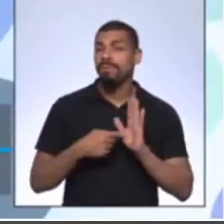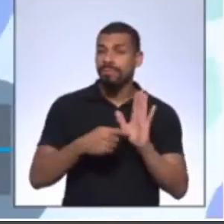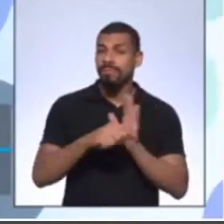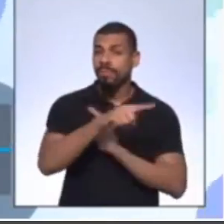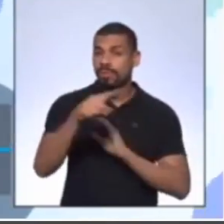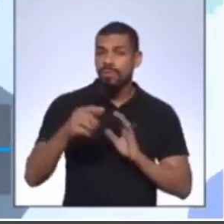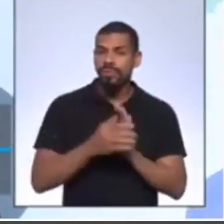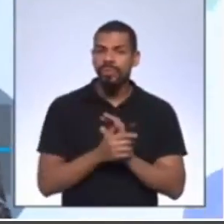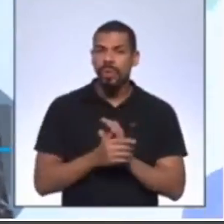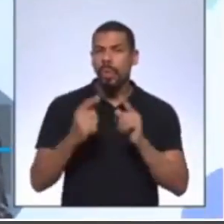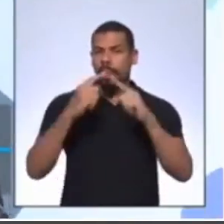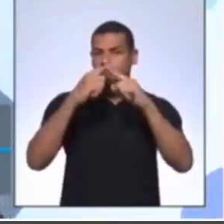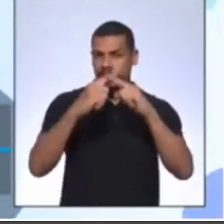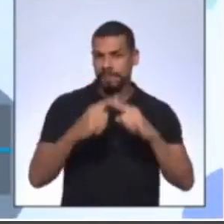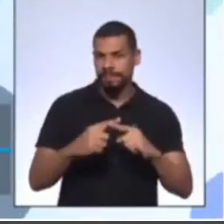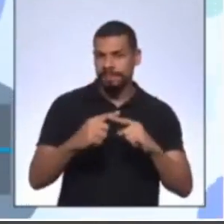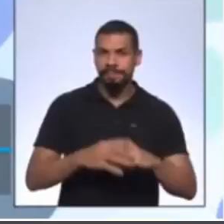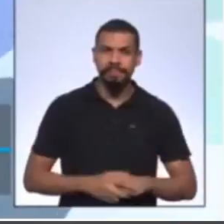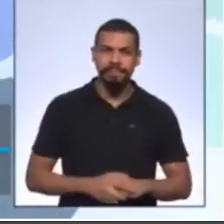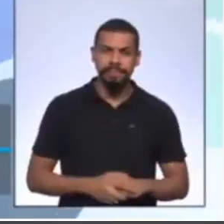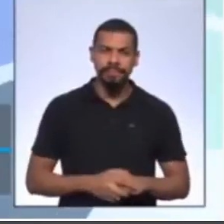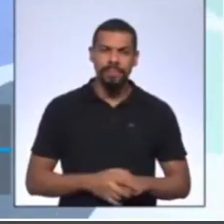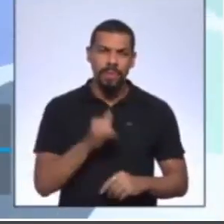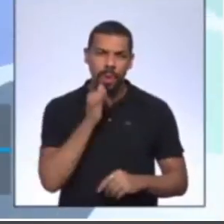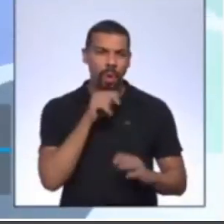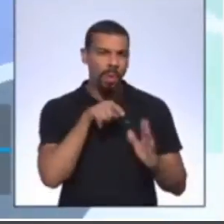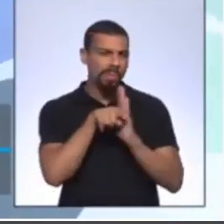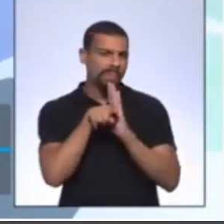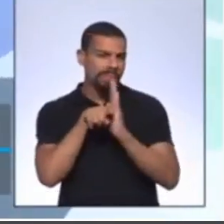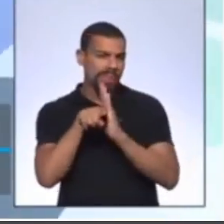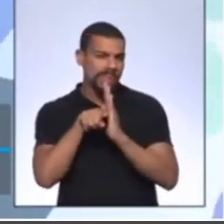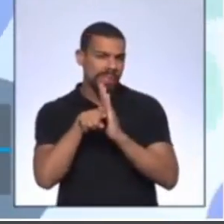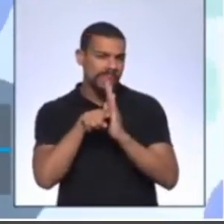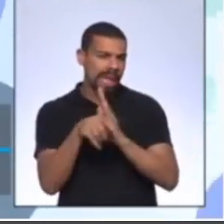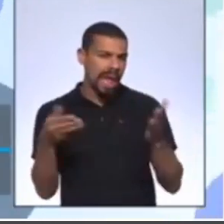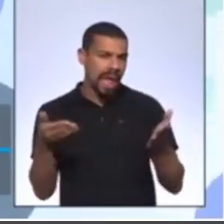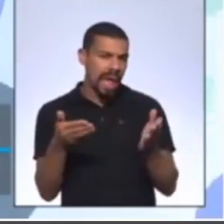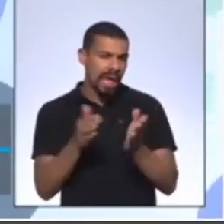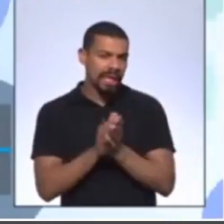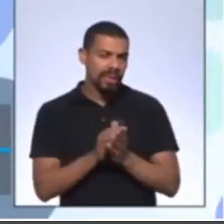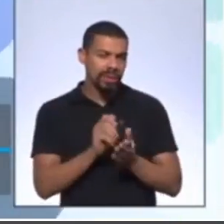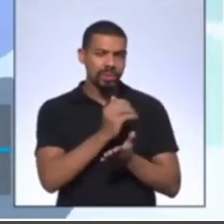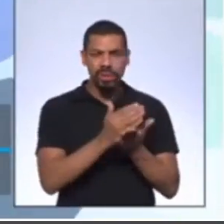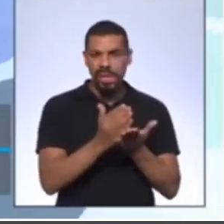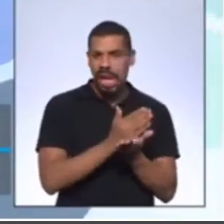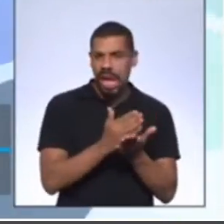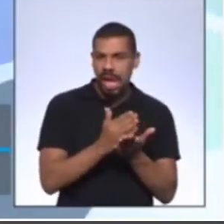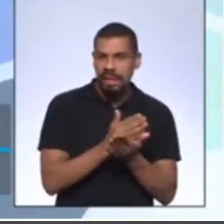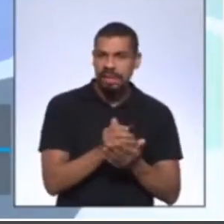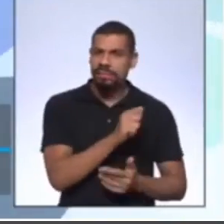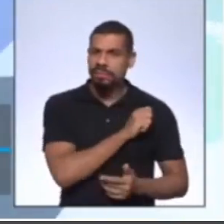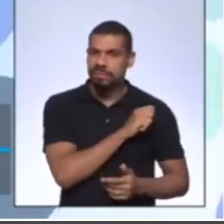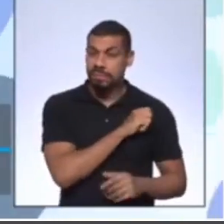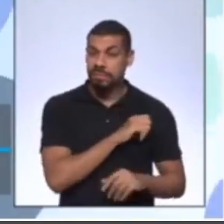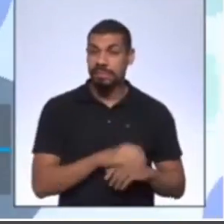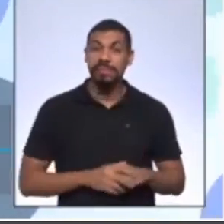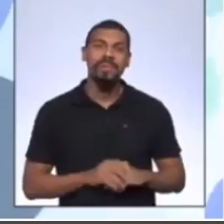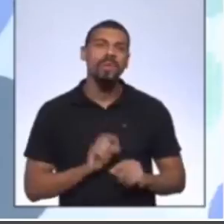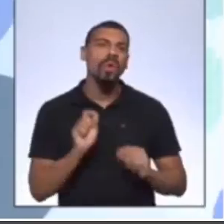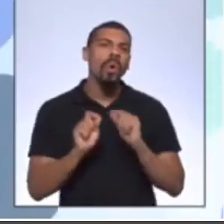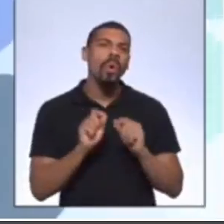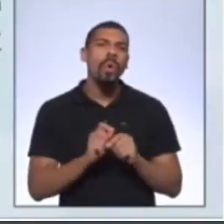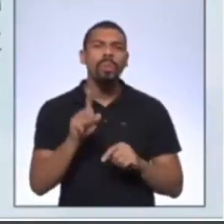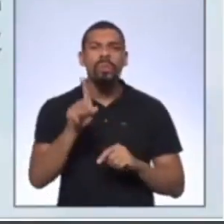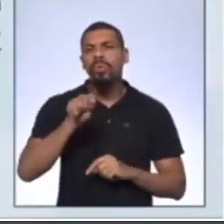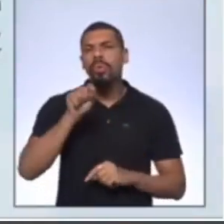vocês um primeiro desafio tá uma pesquisa vocês viram fazer uma pesquisa aí no caderno de vocês em casa vocês escolher apenas